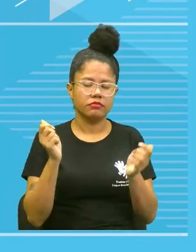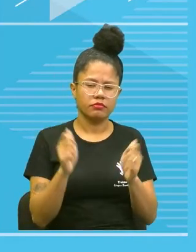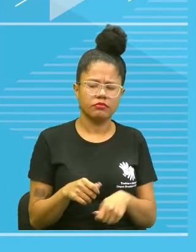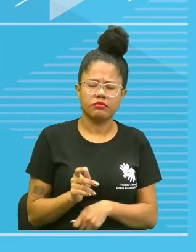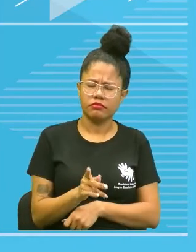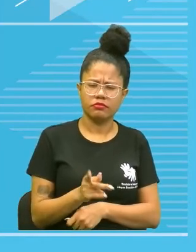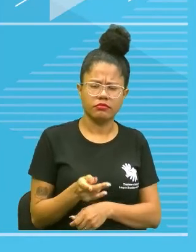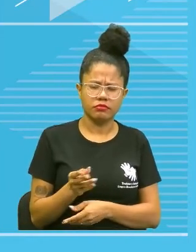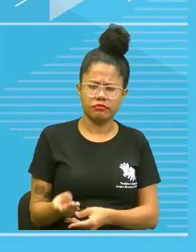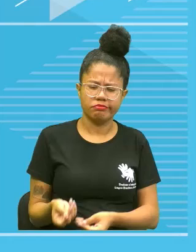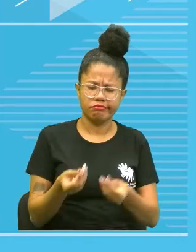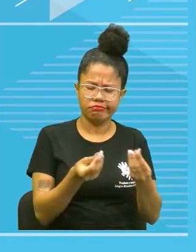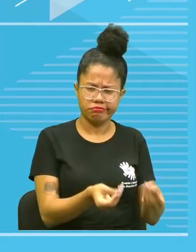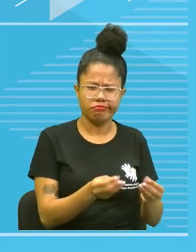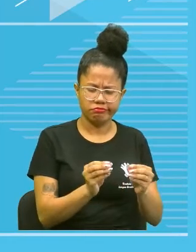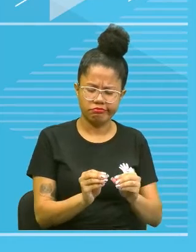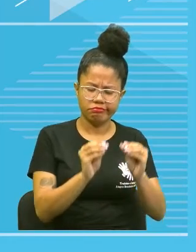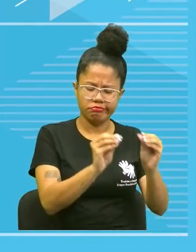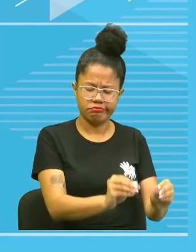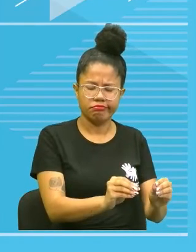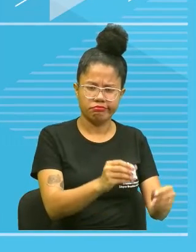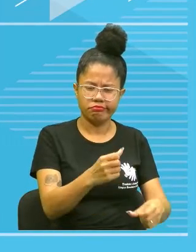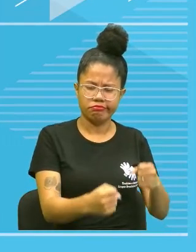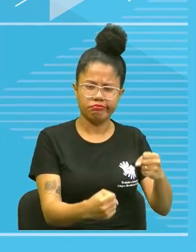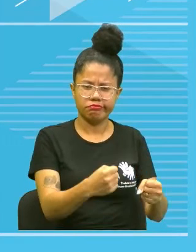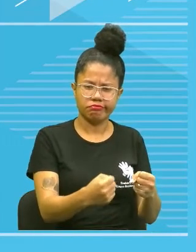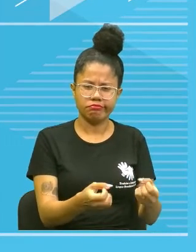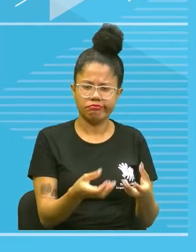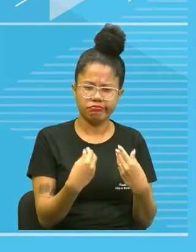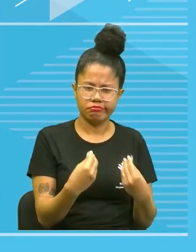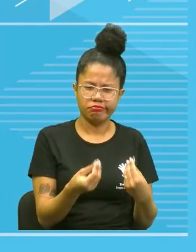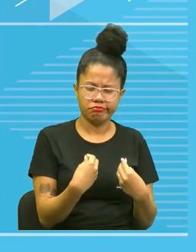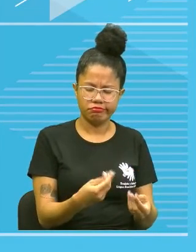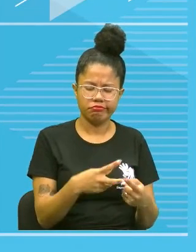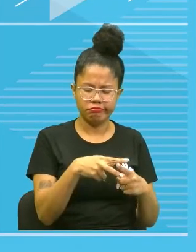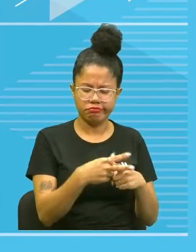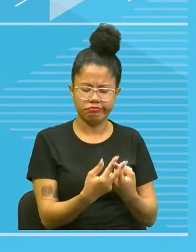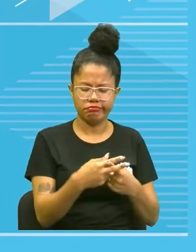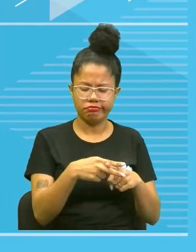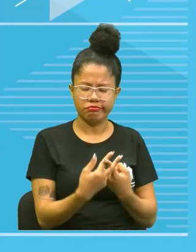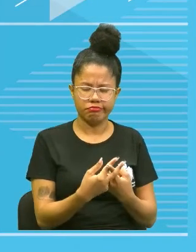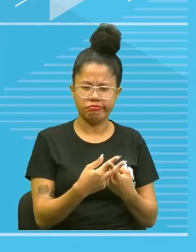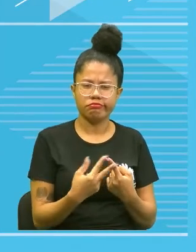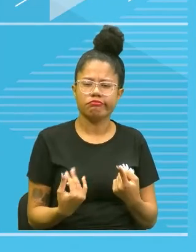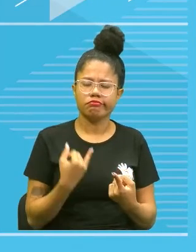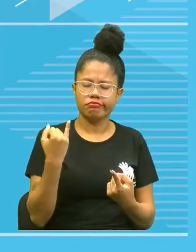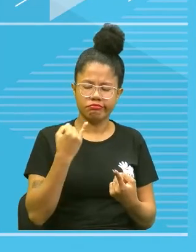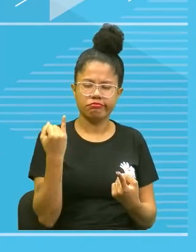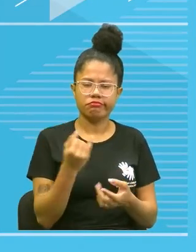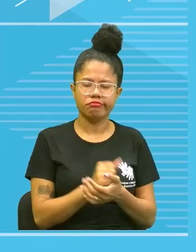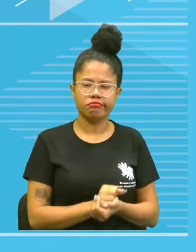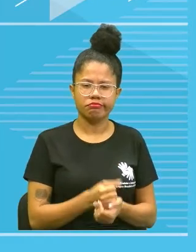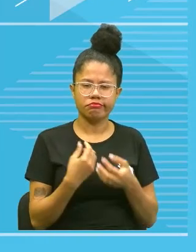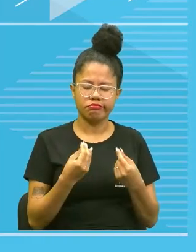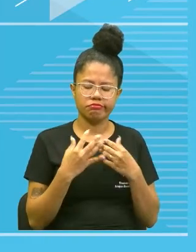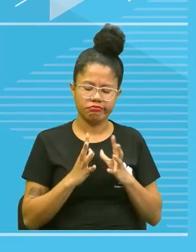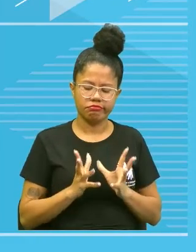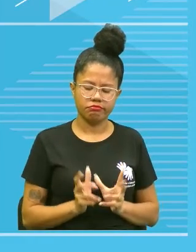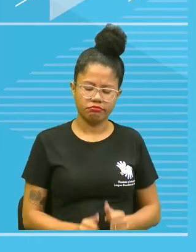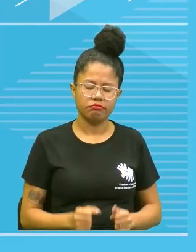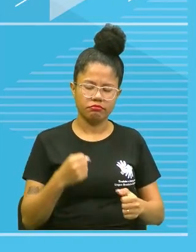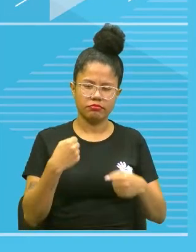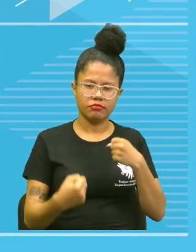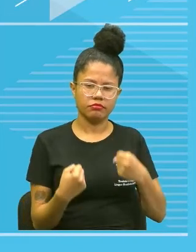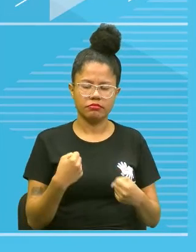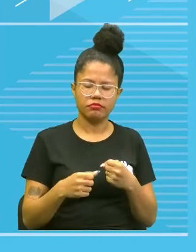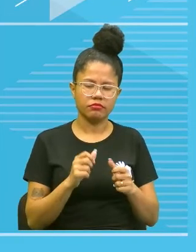certo? Aquilo ali aumenta a vida útil do teu veículo. Não é à toa que aquelas revisões existem. É para limpar o veículo, é para